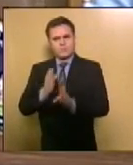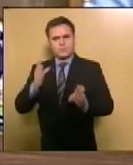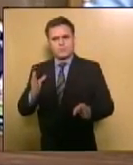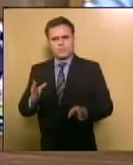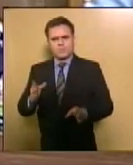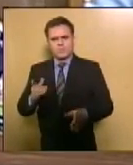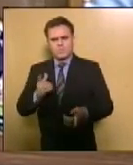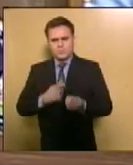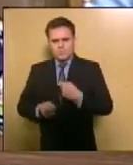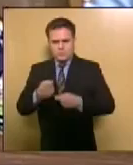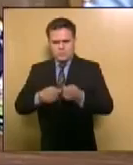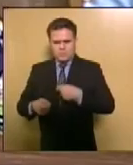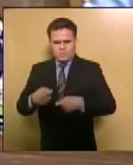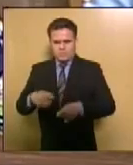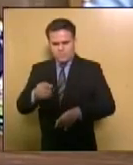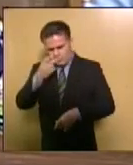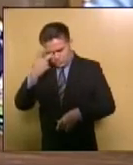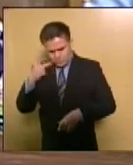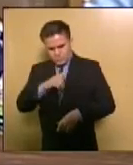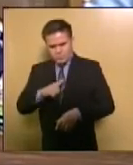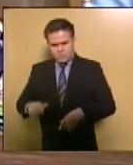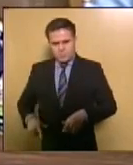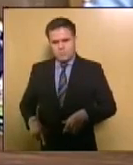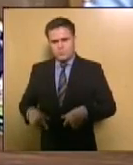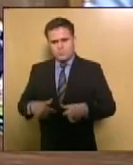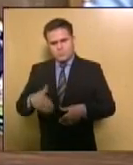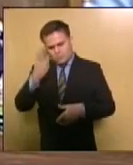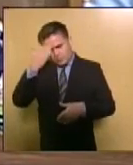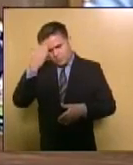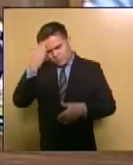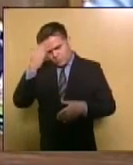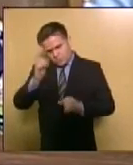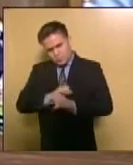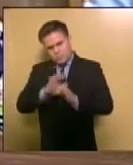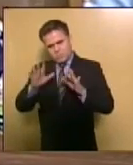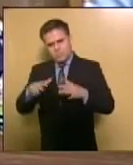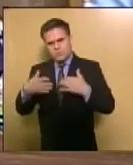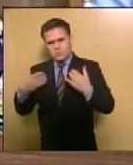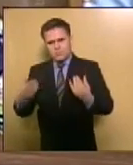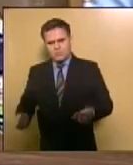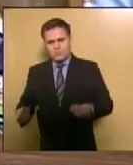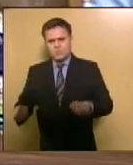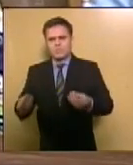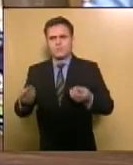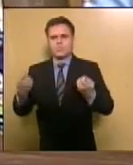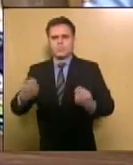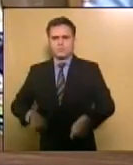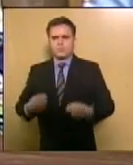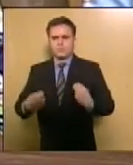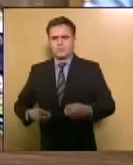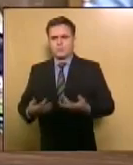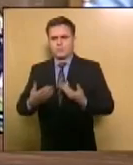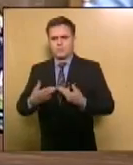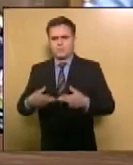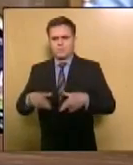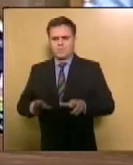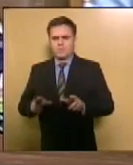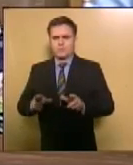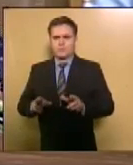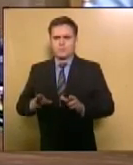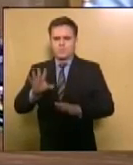gestores macro eles tomaram consciência disso De que eles precisavam realmente tomar pé da